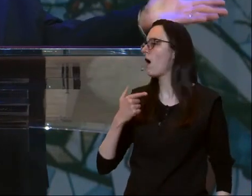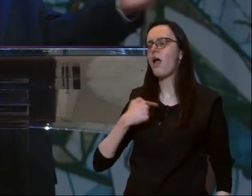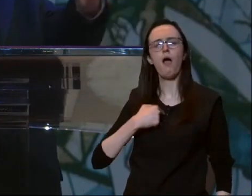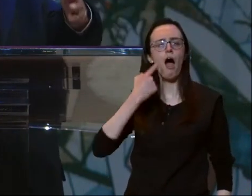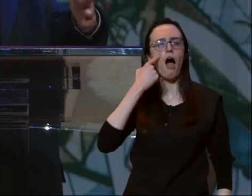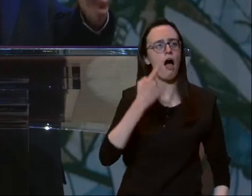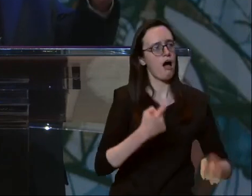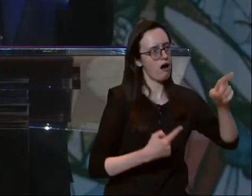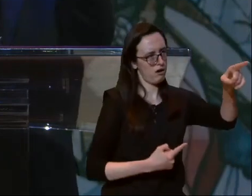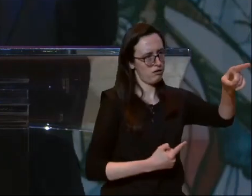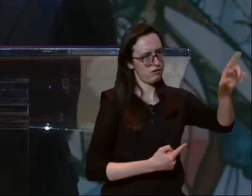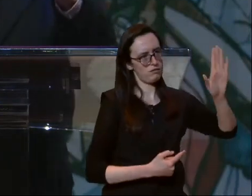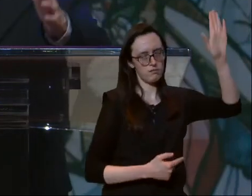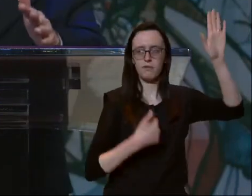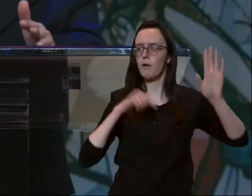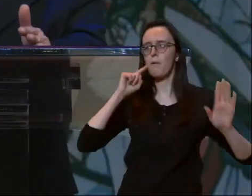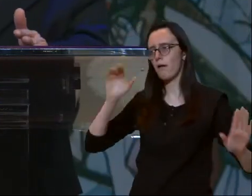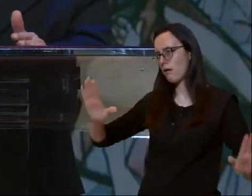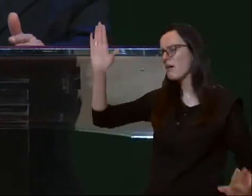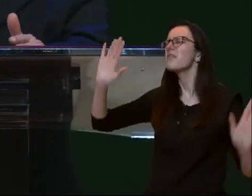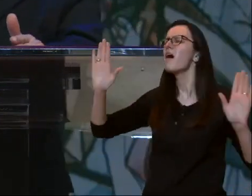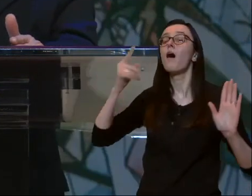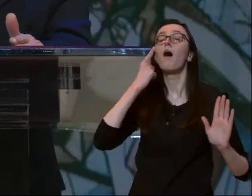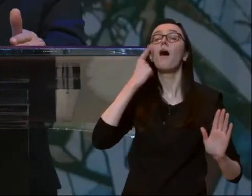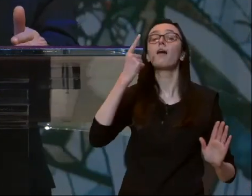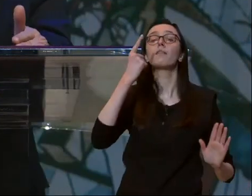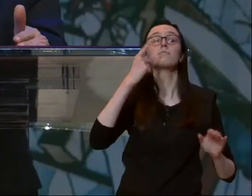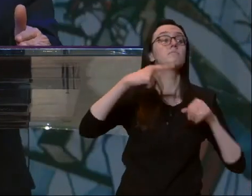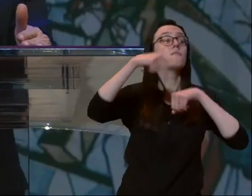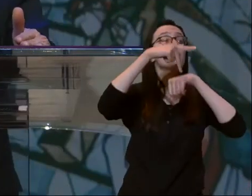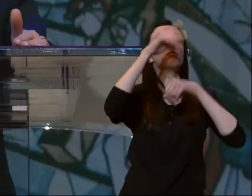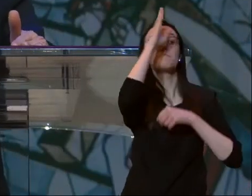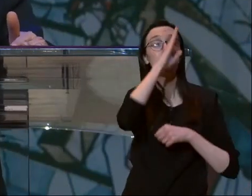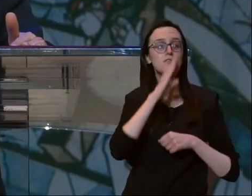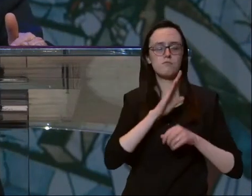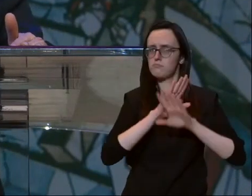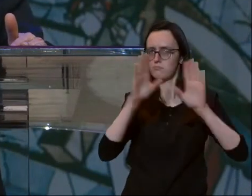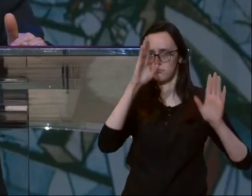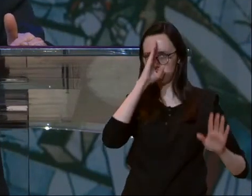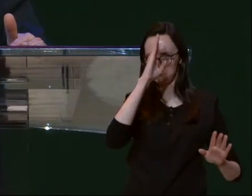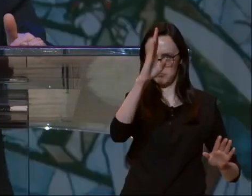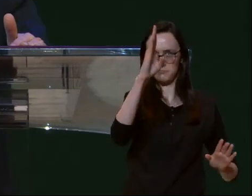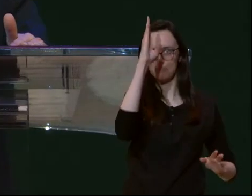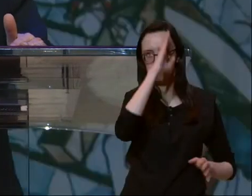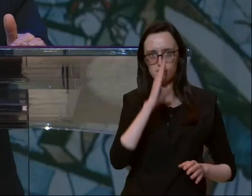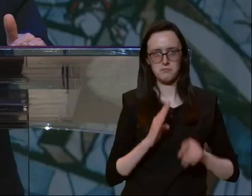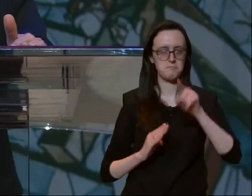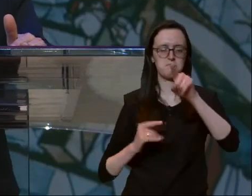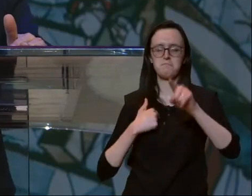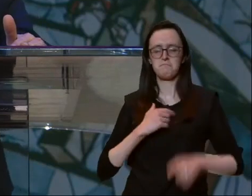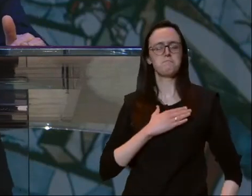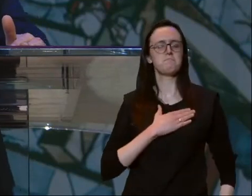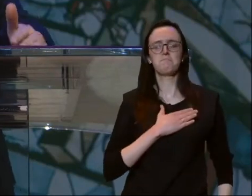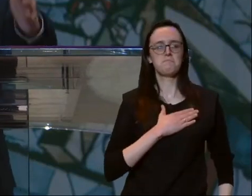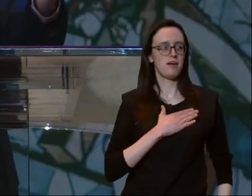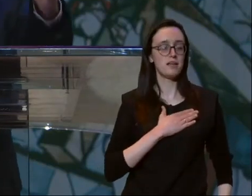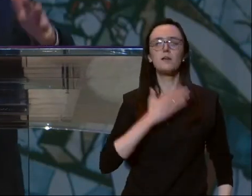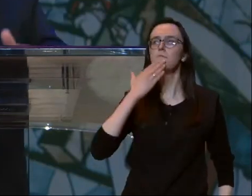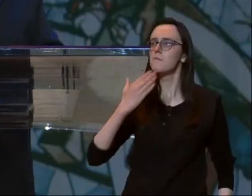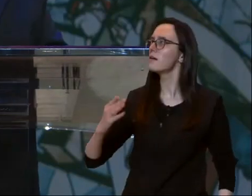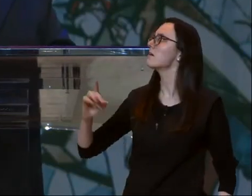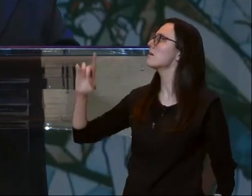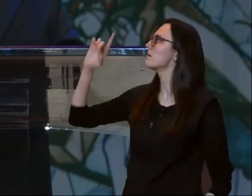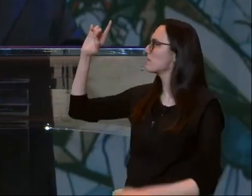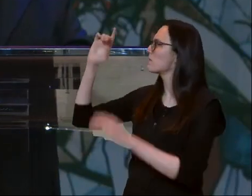olho para A, eu não olho para B, eu olho para o meu Brasil, minha nação, pátria sublime, pedindo que